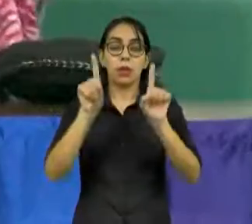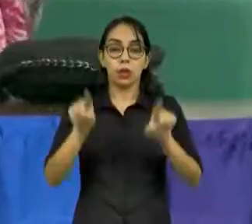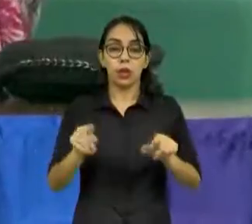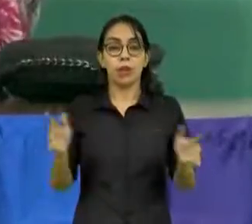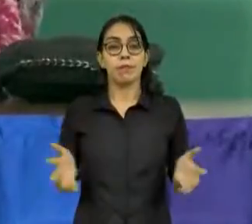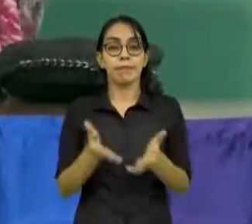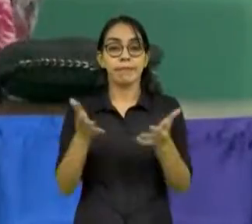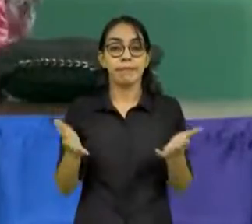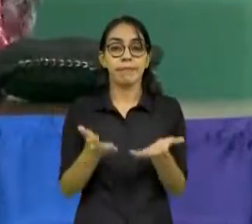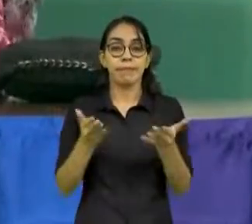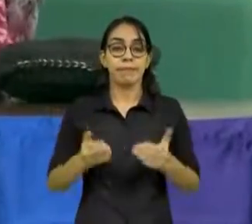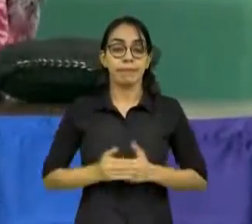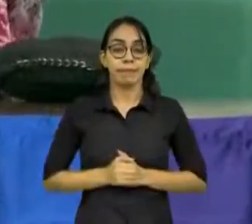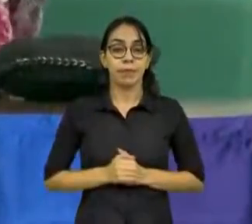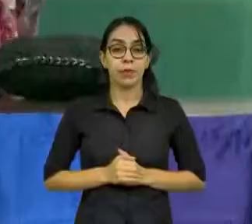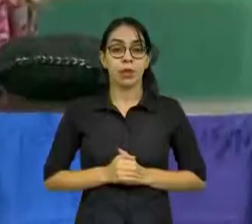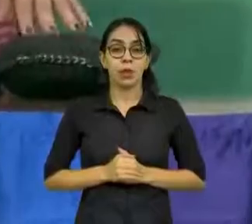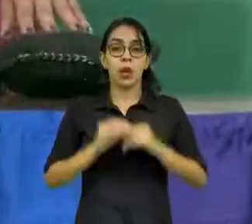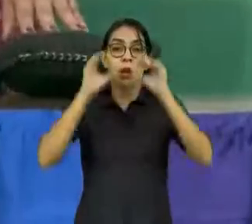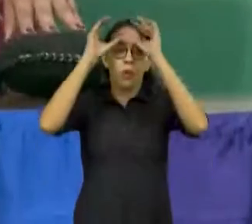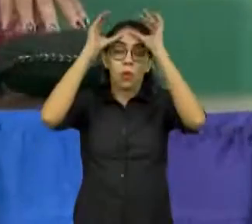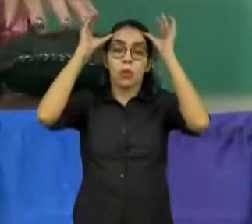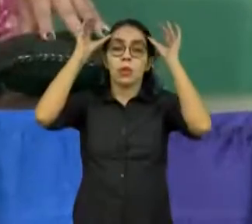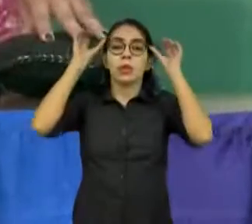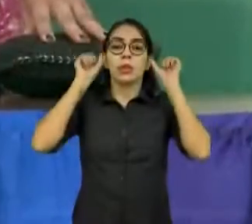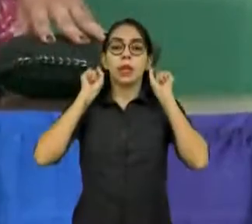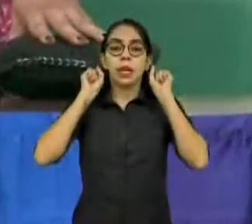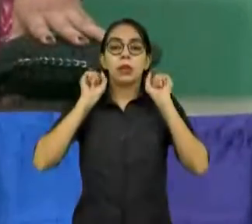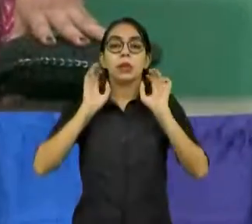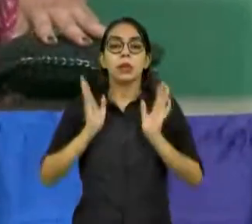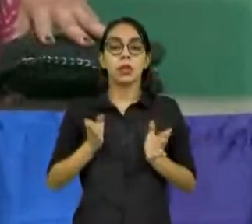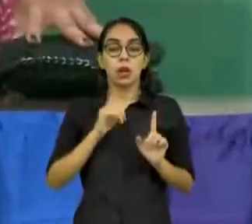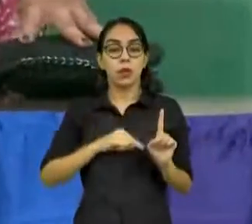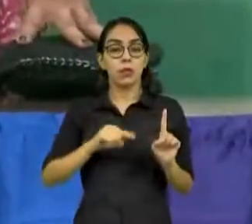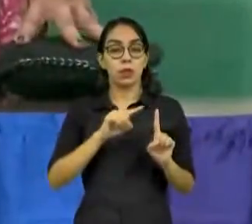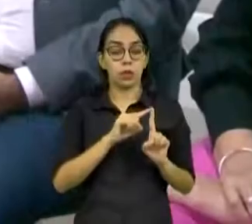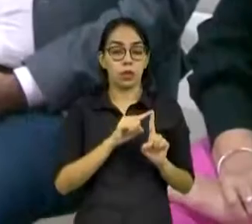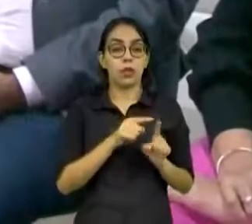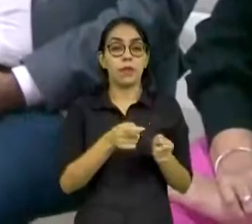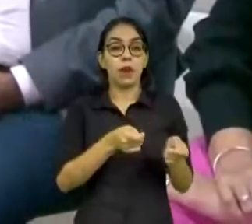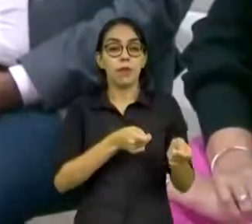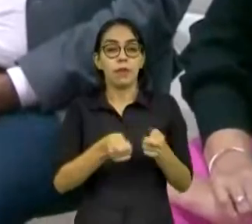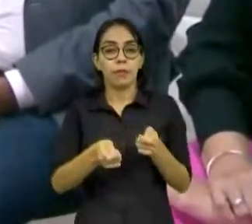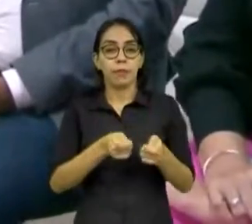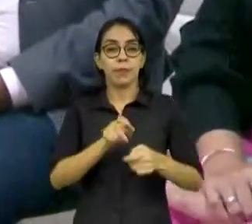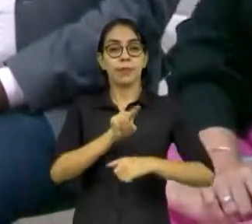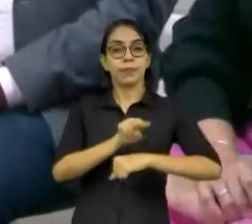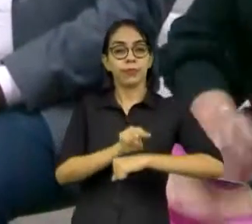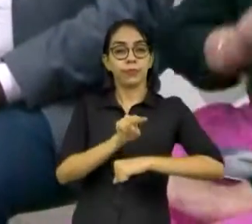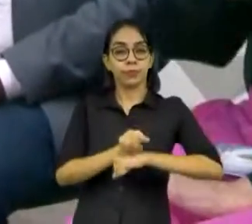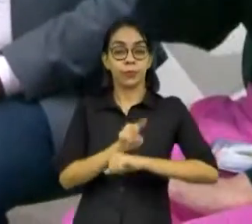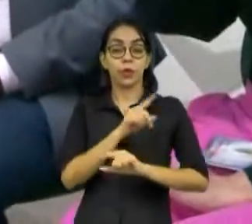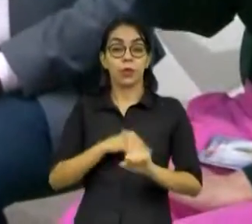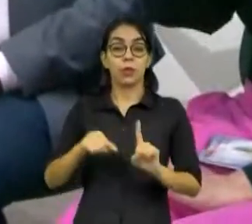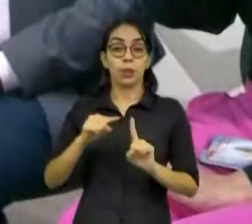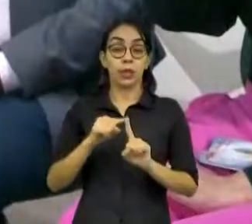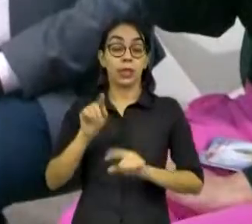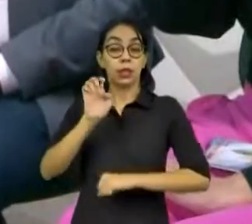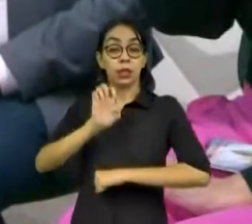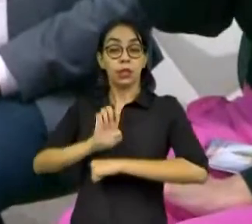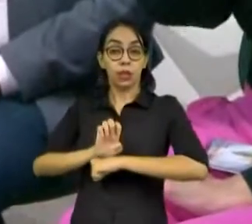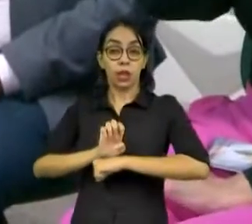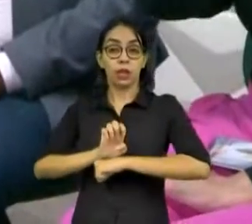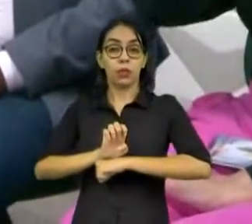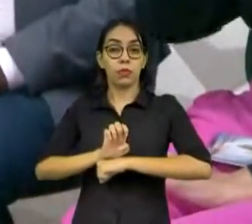Né? O Conselho tem como atribuições monitorar ações, prioridades, prazos e metas do Plano Estadual de Promoção